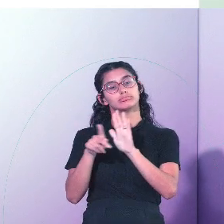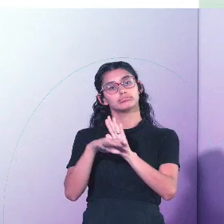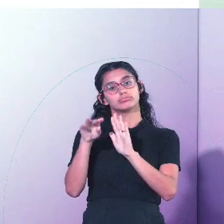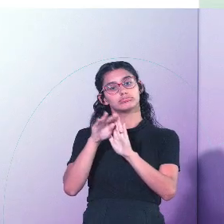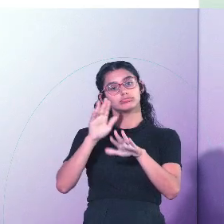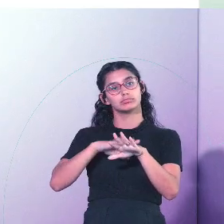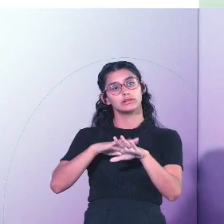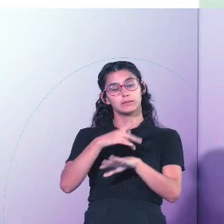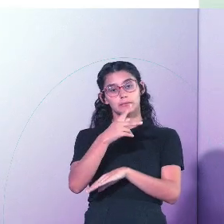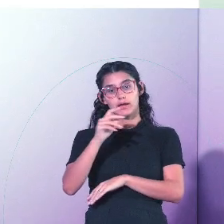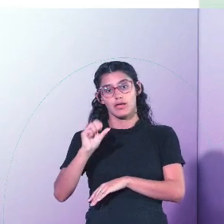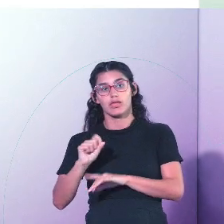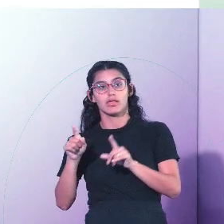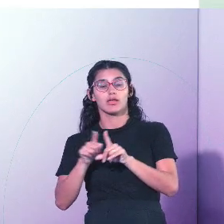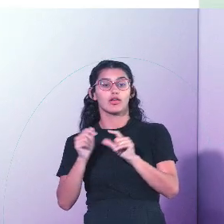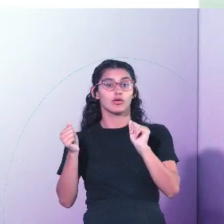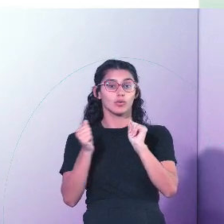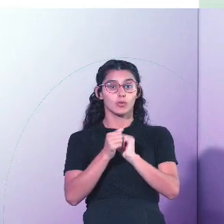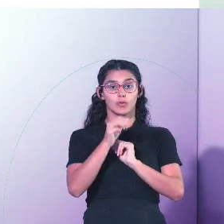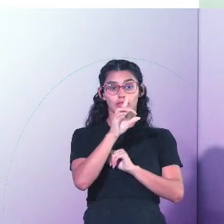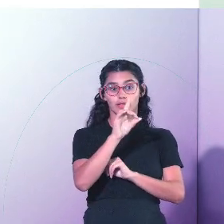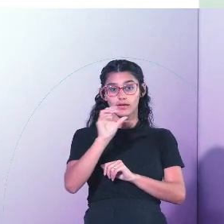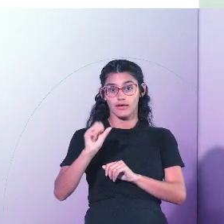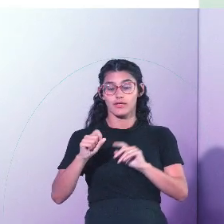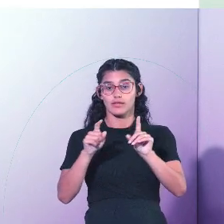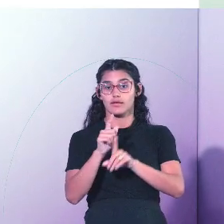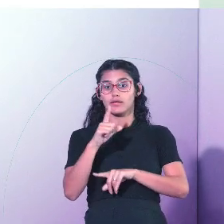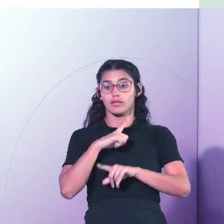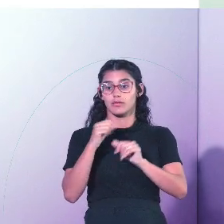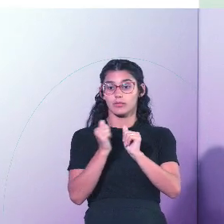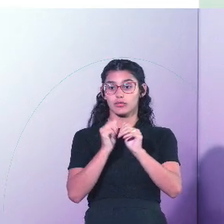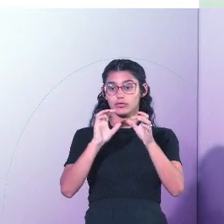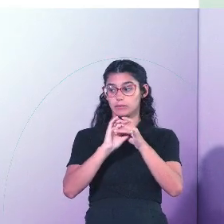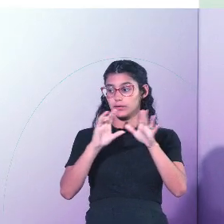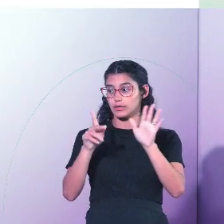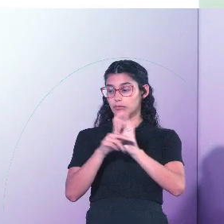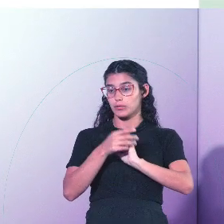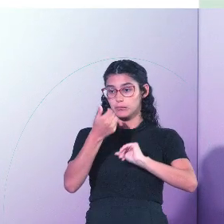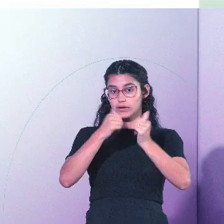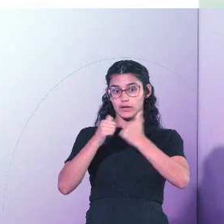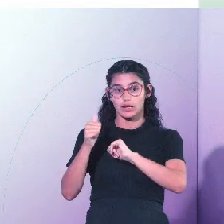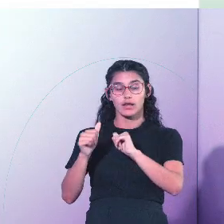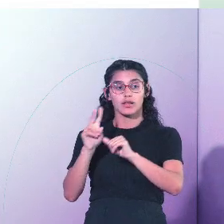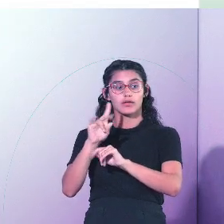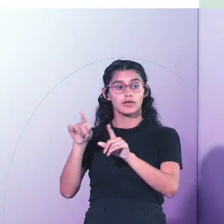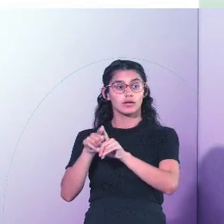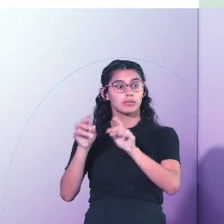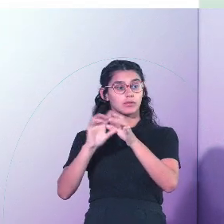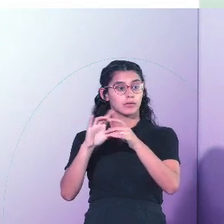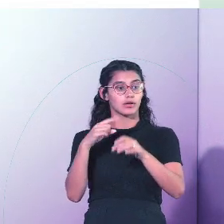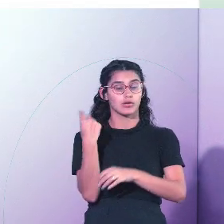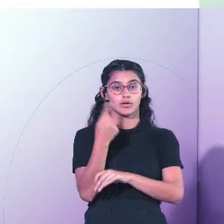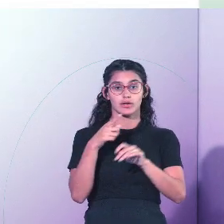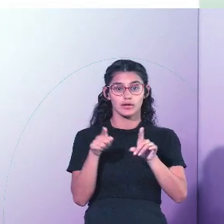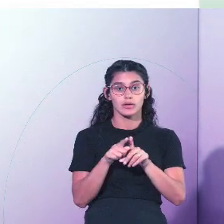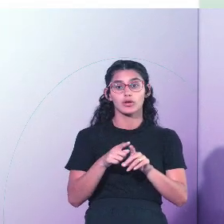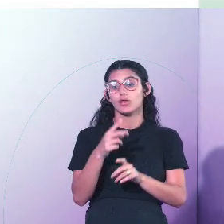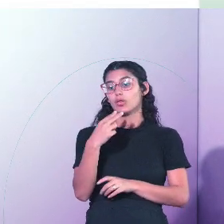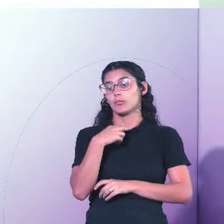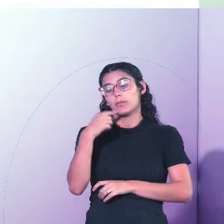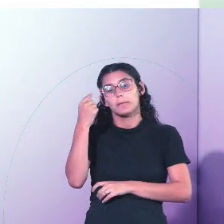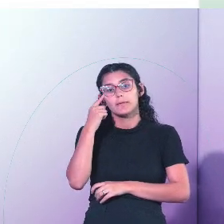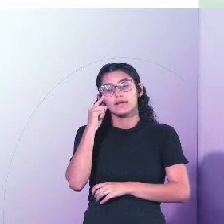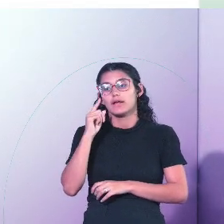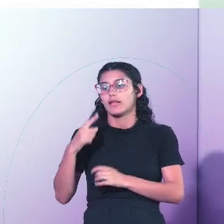faz a TS. Quem faz a TS, o agente que está preparando a análise para quem vai tomar a decisão, ele não pode ficar pensando